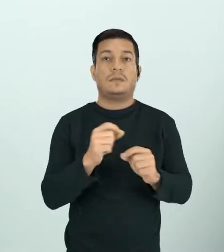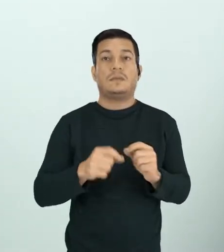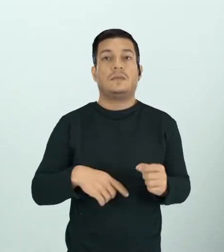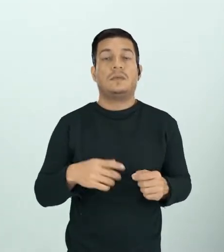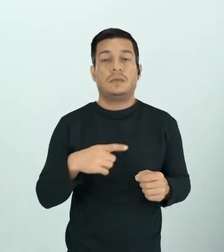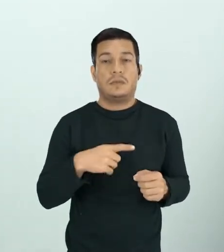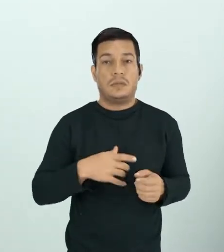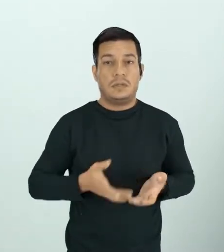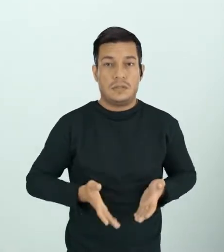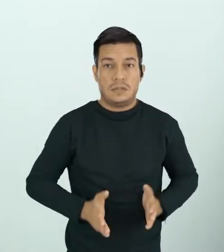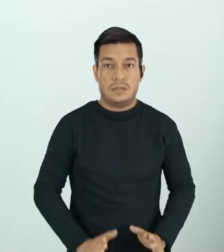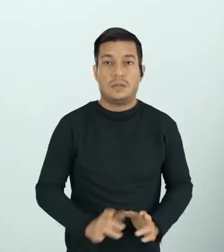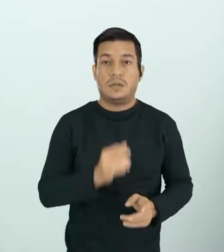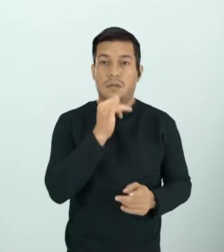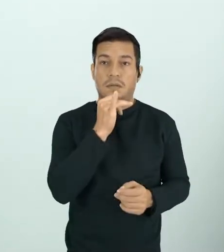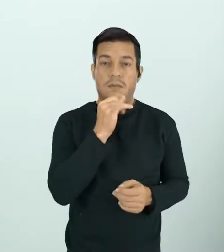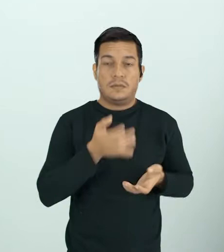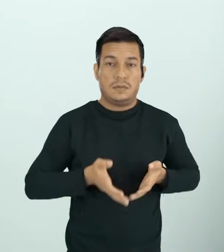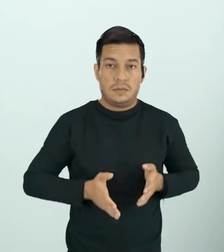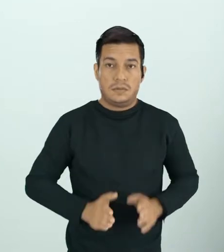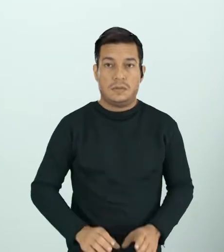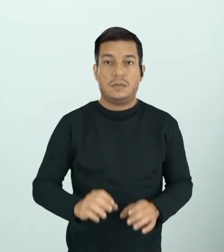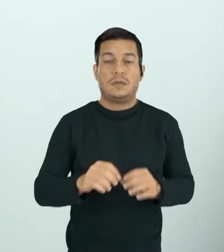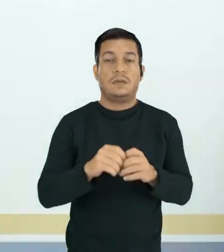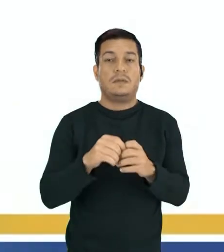produzir descendentes, de